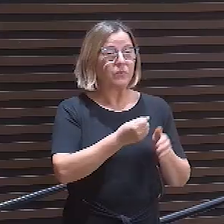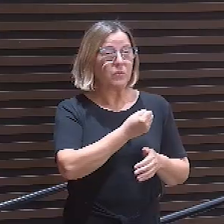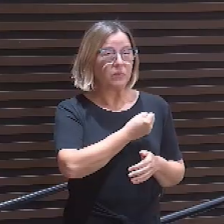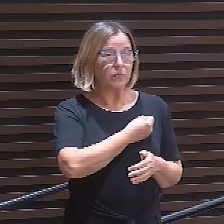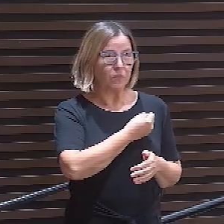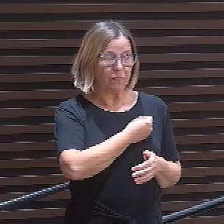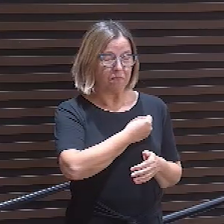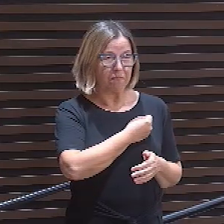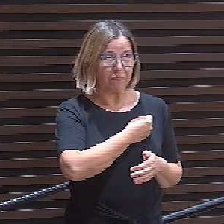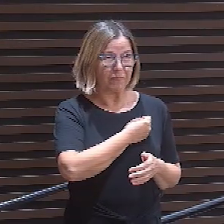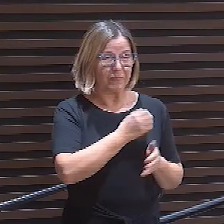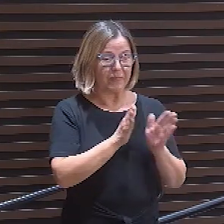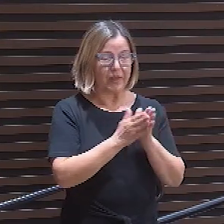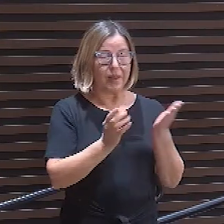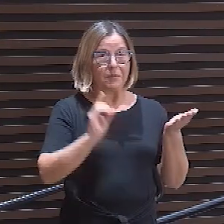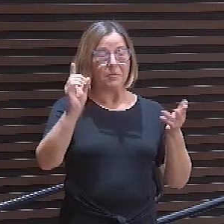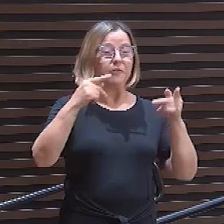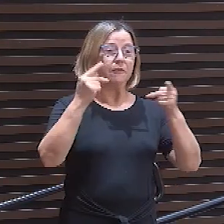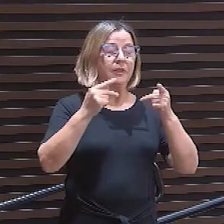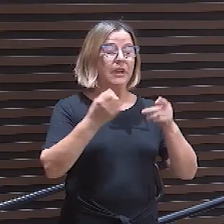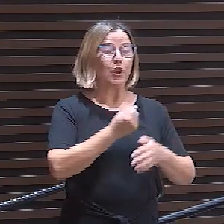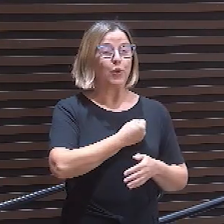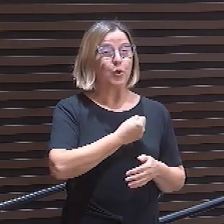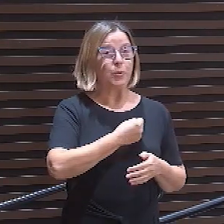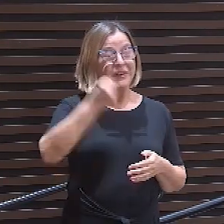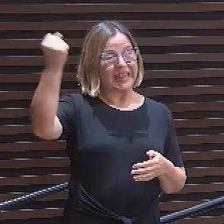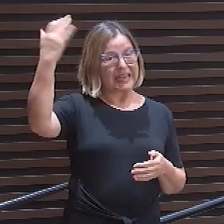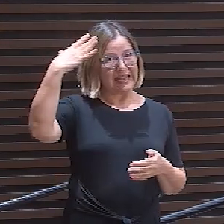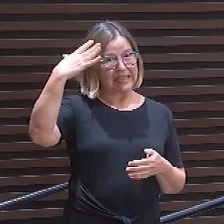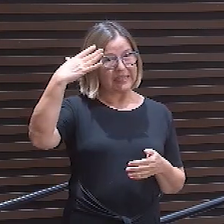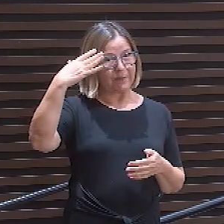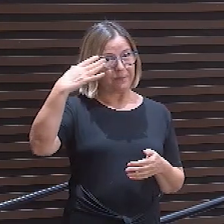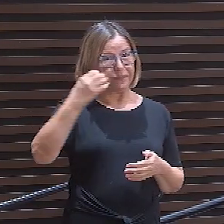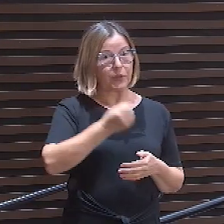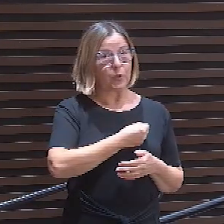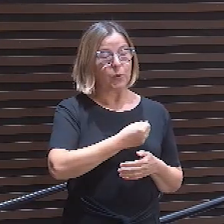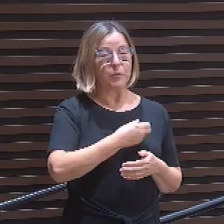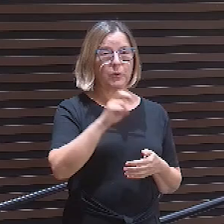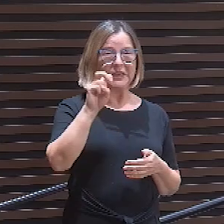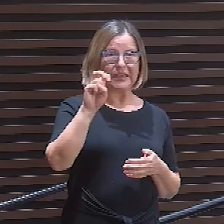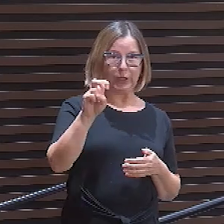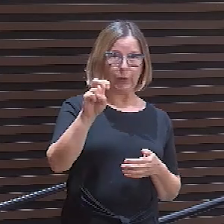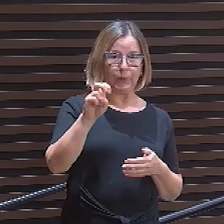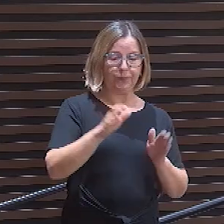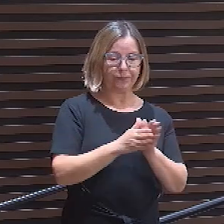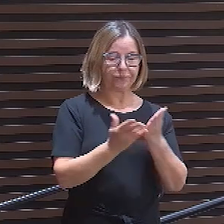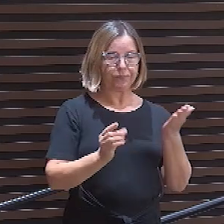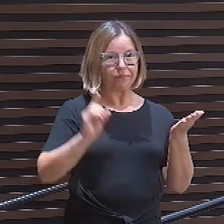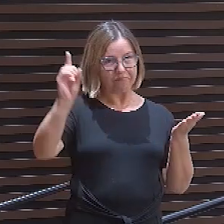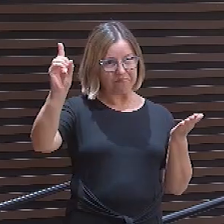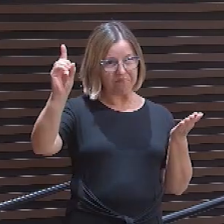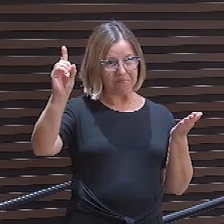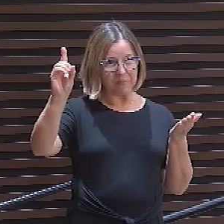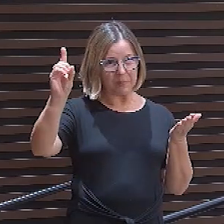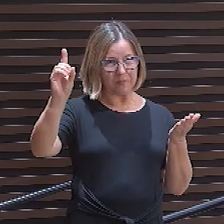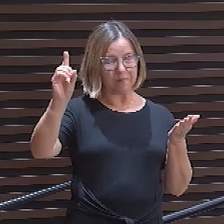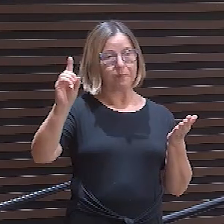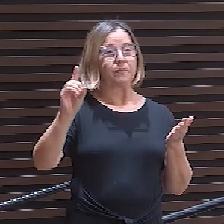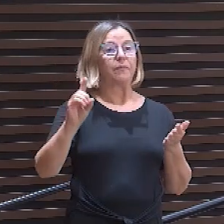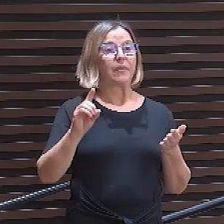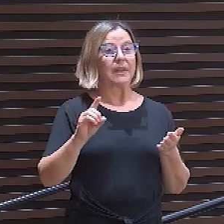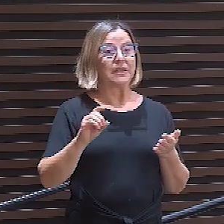da graça. Toda vez que você vir 5 na Bíblia, entenda que não